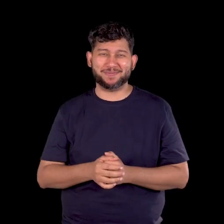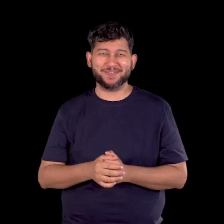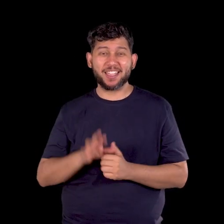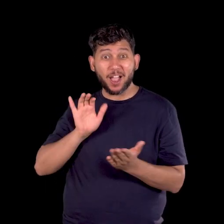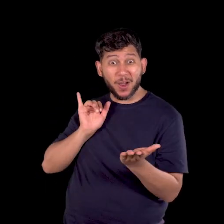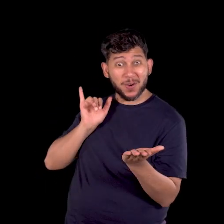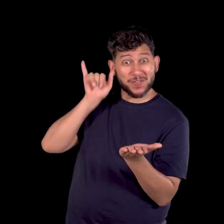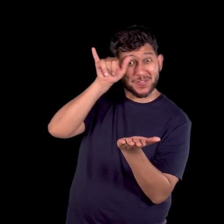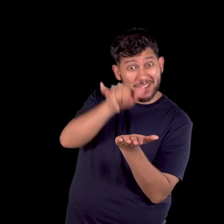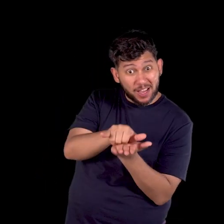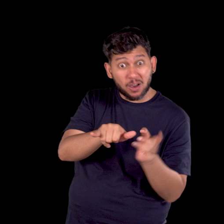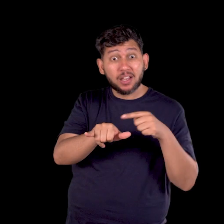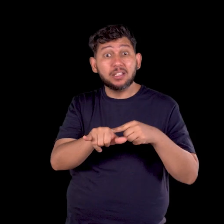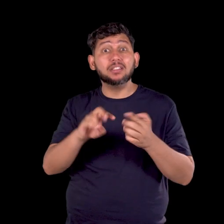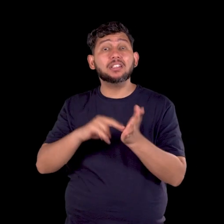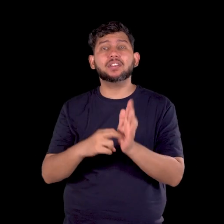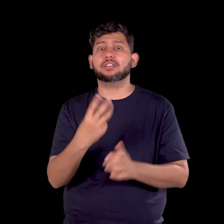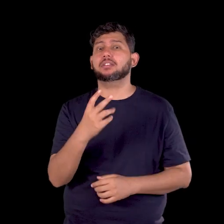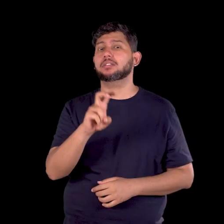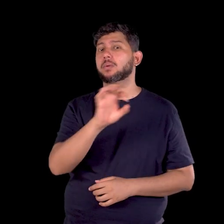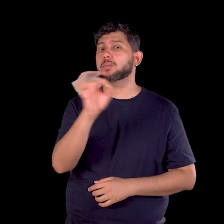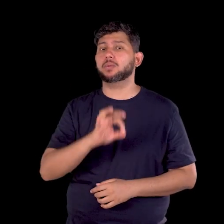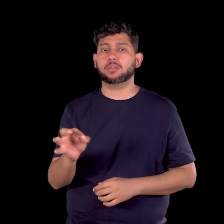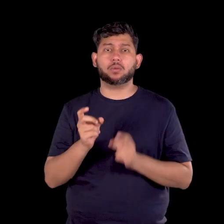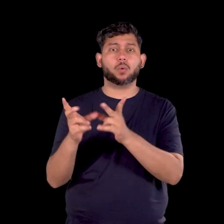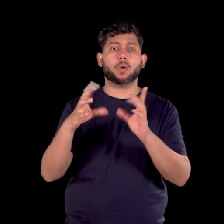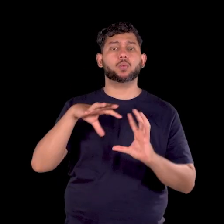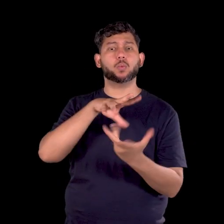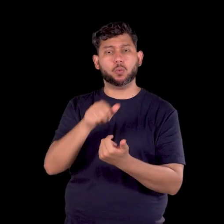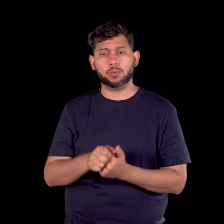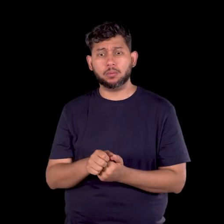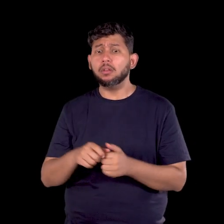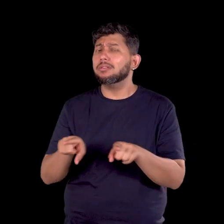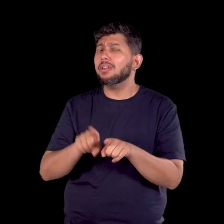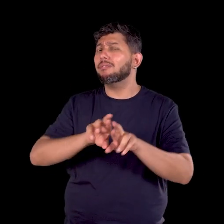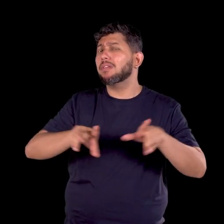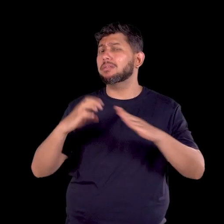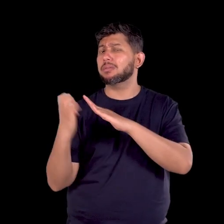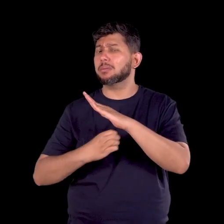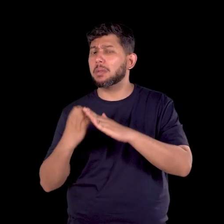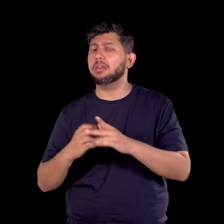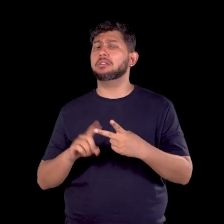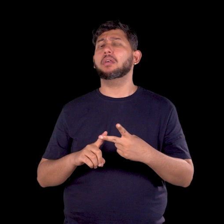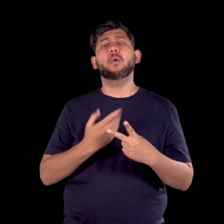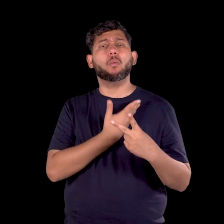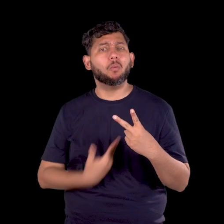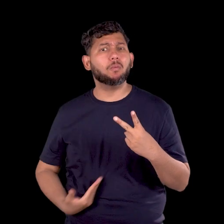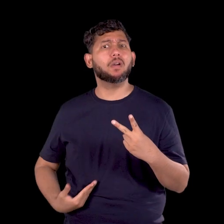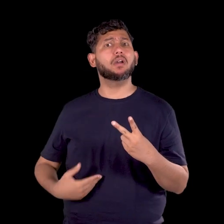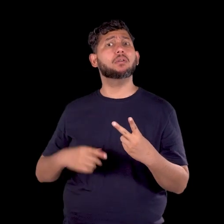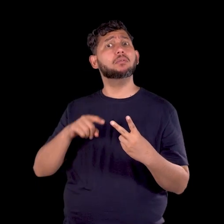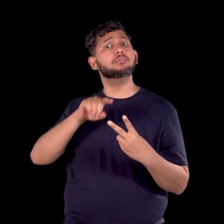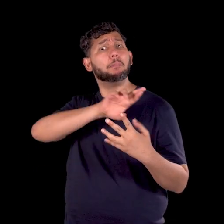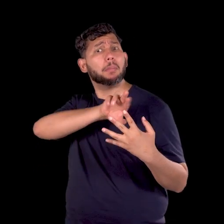cargas, o modal aeroviário representa 35% do comércio mundial. Tanto as companhias aéreas, fabricantes